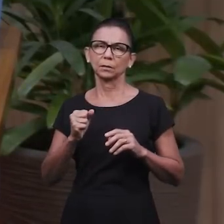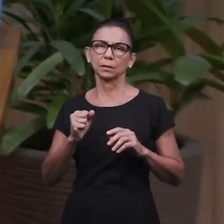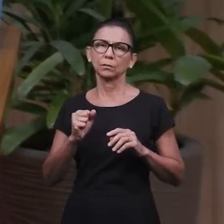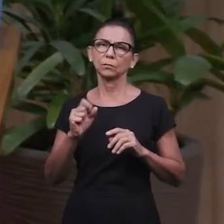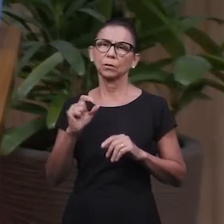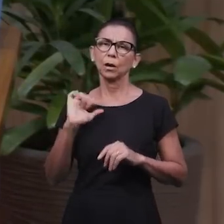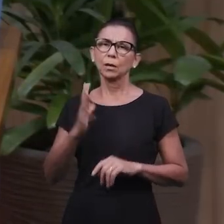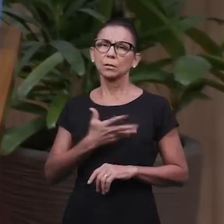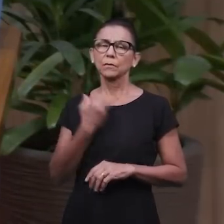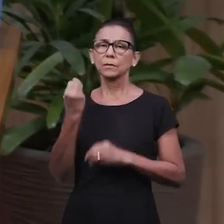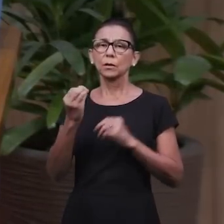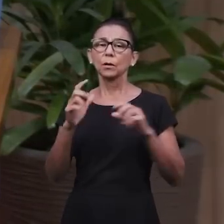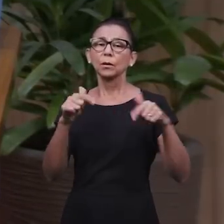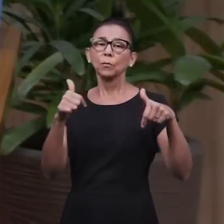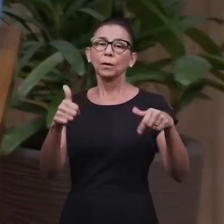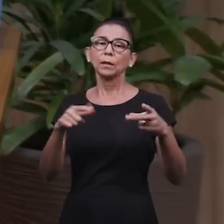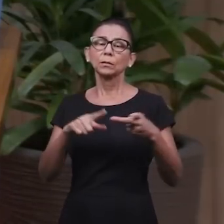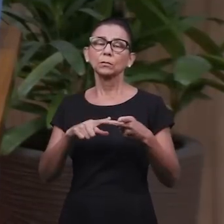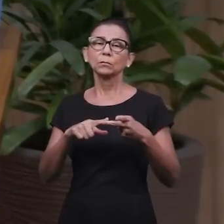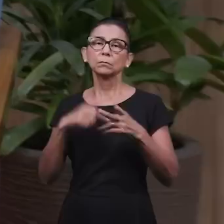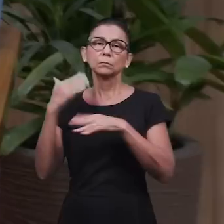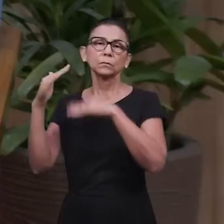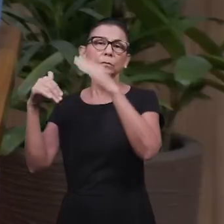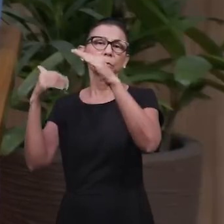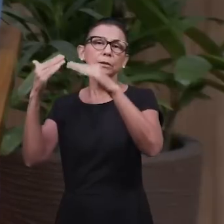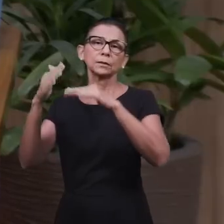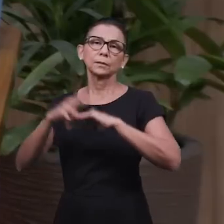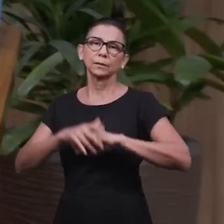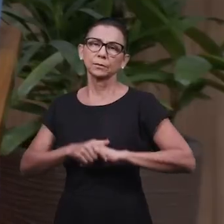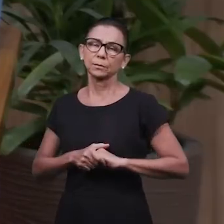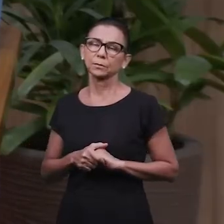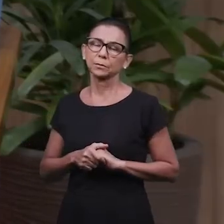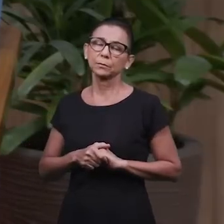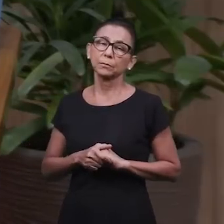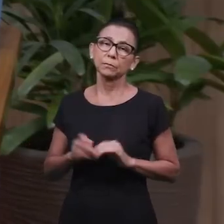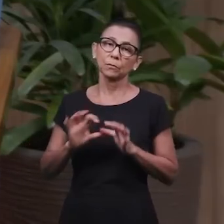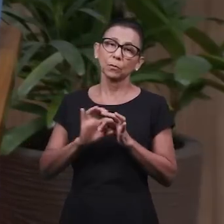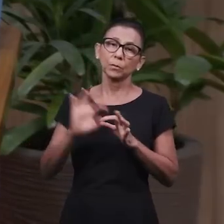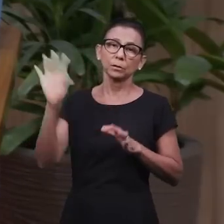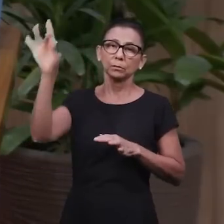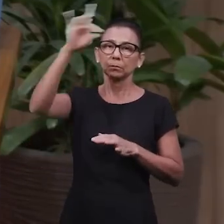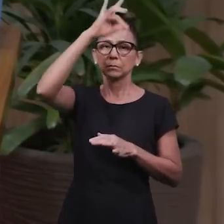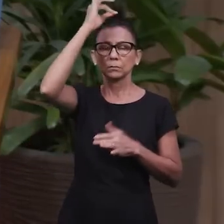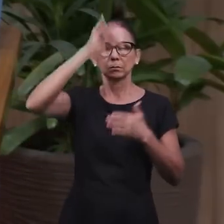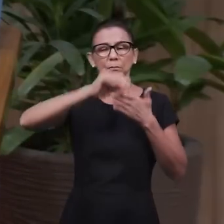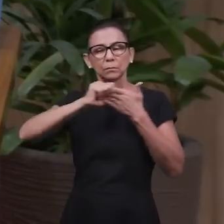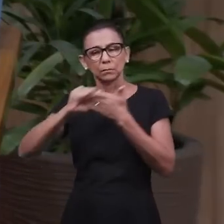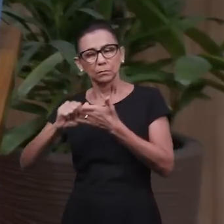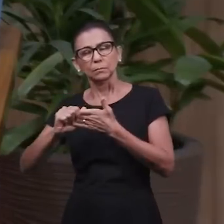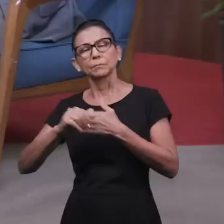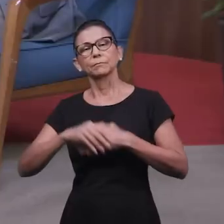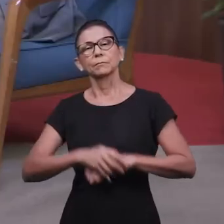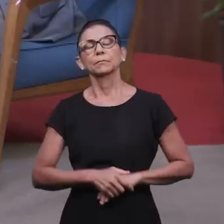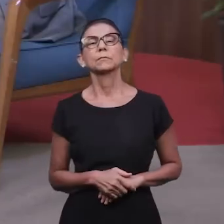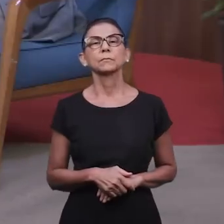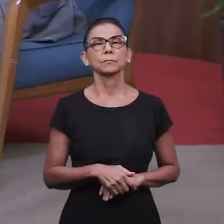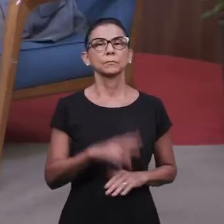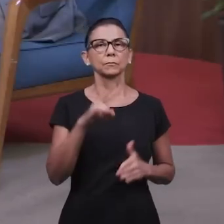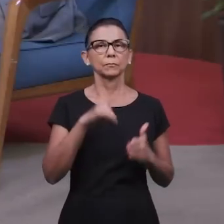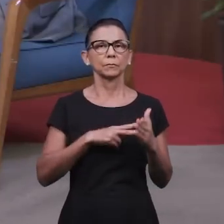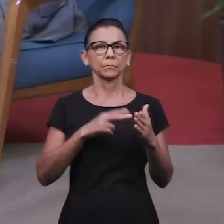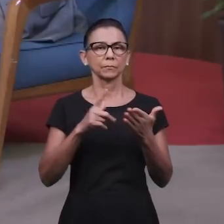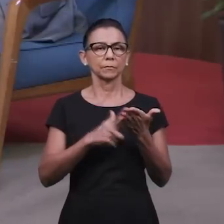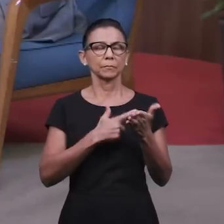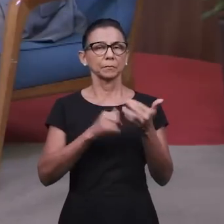processo, né? Você está na direção do Espírito Santo, você está em comunhão, você está sendo dirigido pelo Espírito Santo, isso é maravilhoso no processo de salvação. Eu vou ler um texto